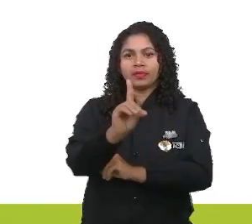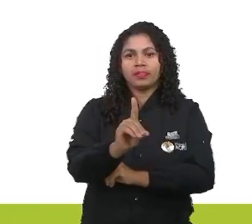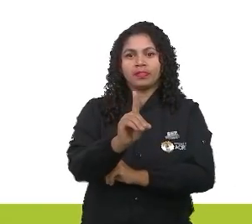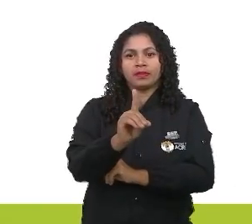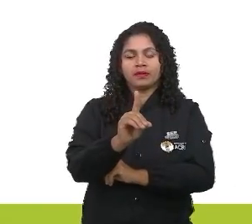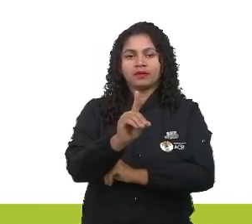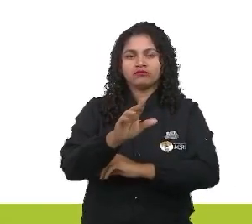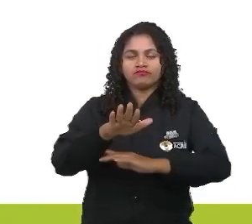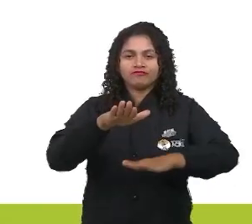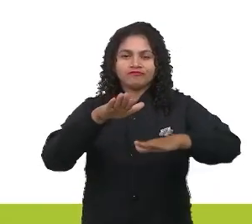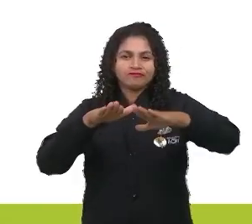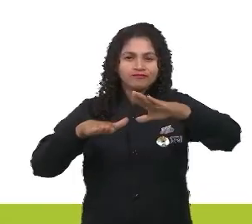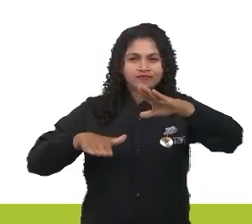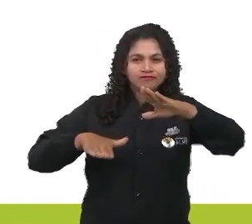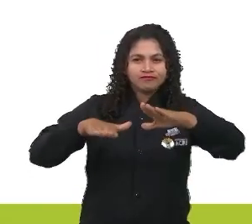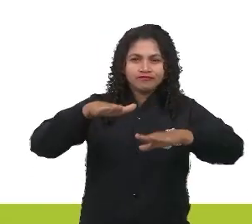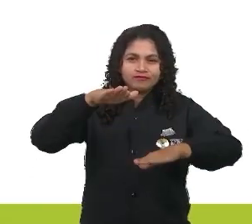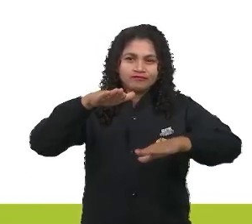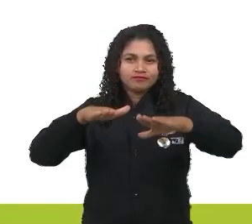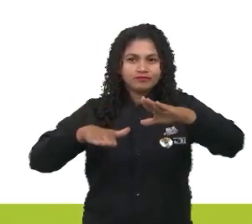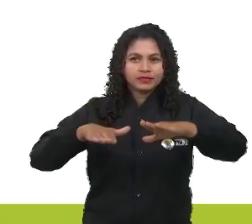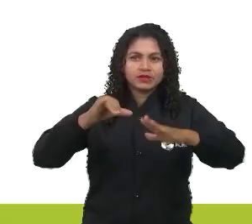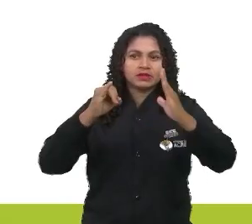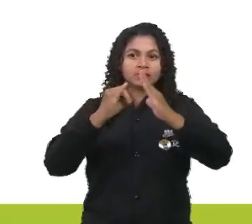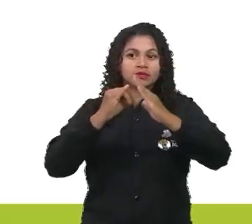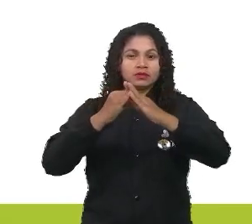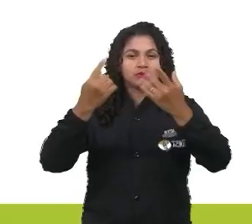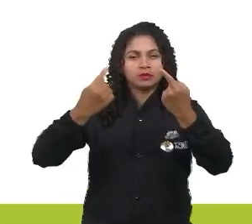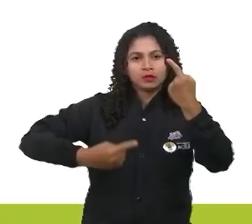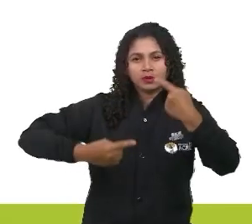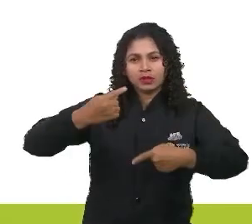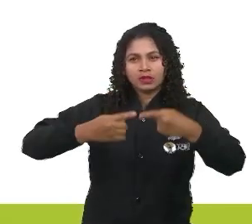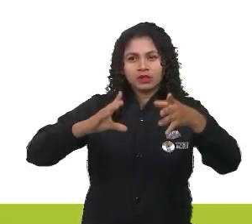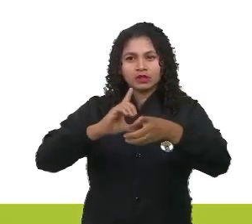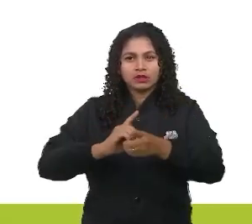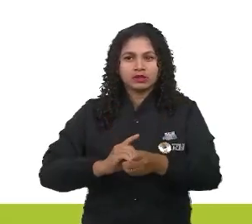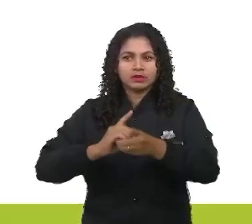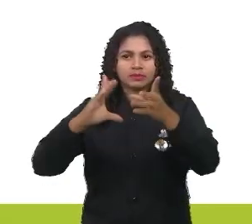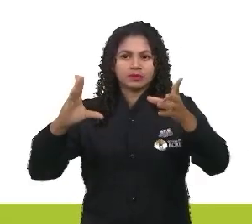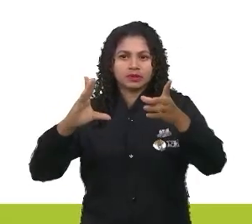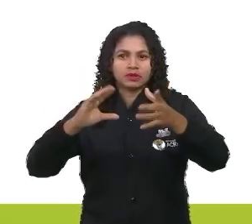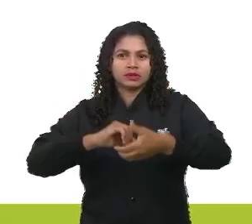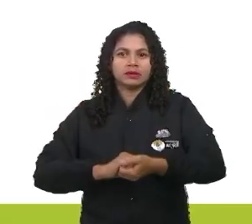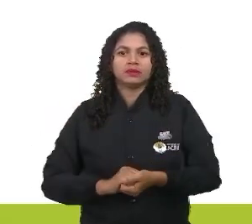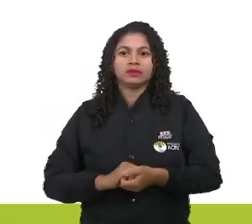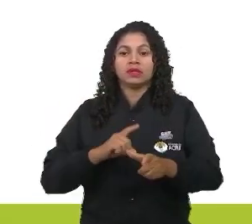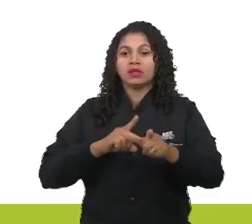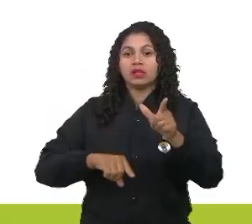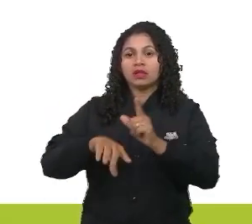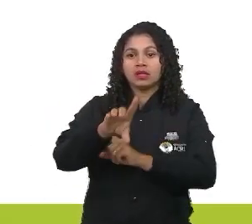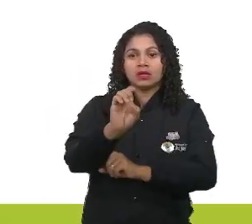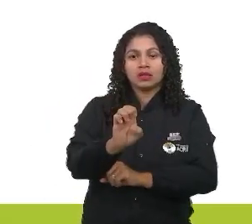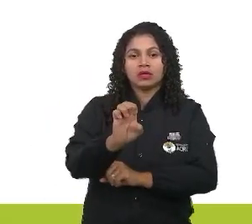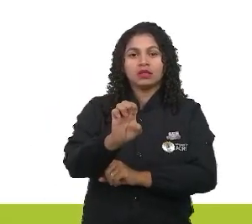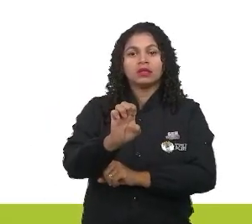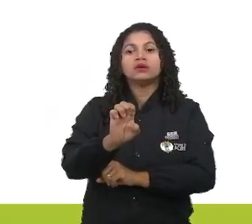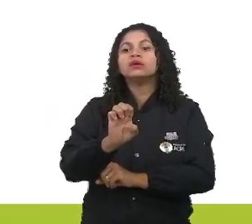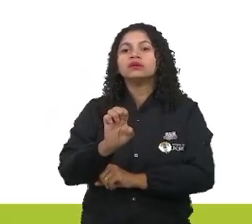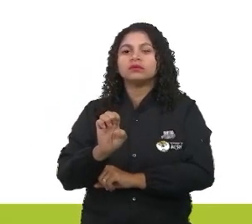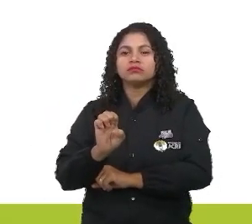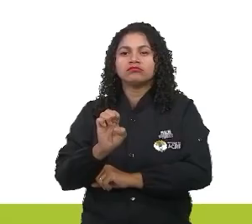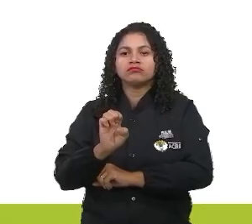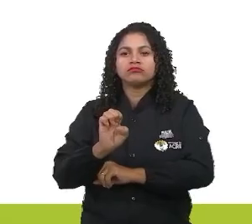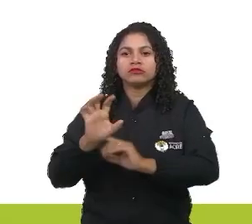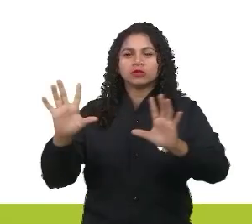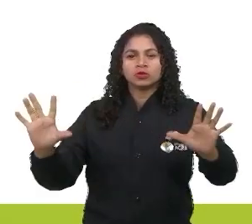democráticas, como eleições e parlamentos. E letra E, consolidação das corporações